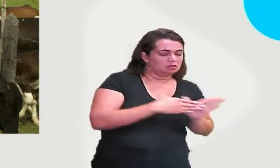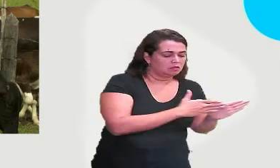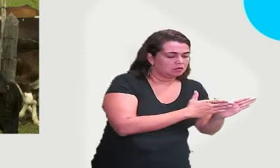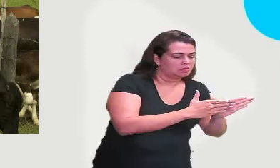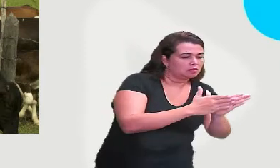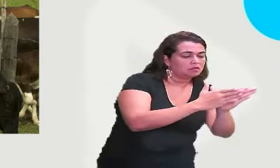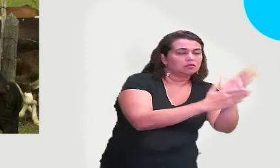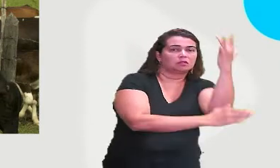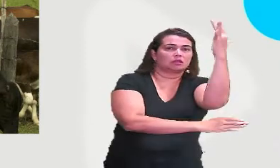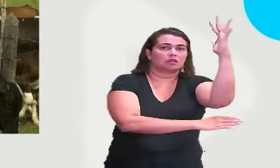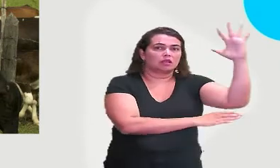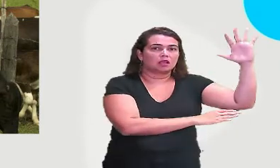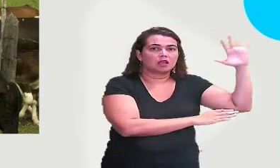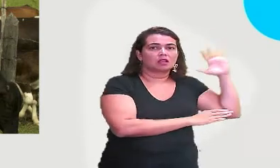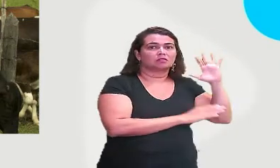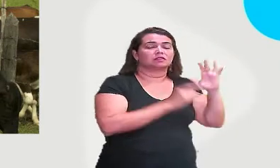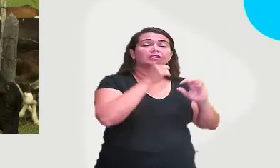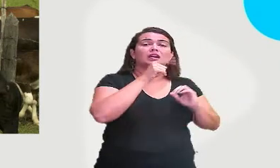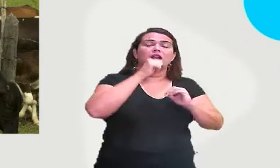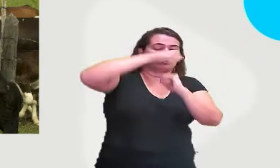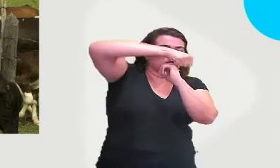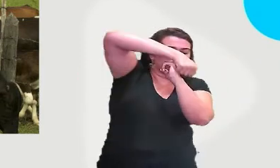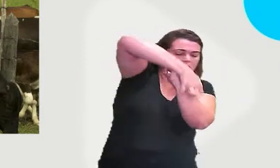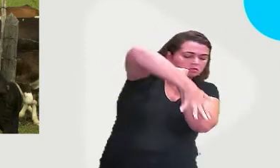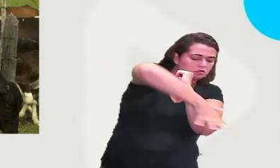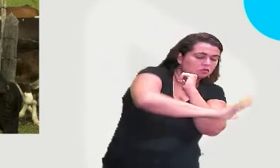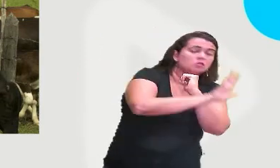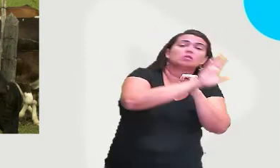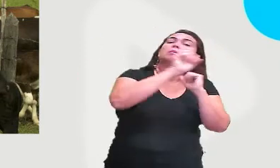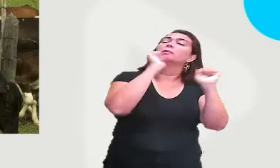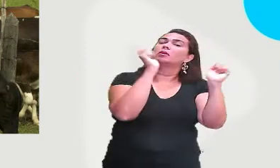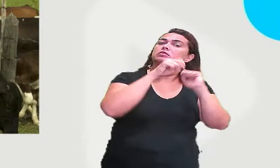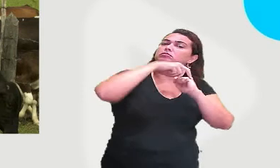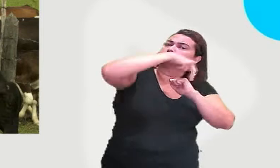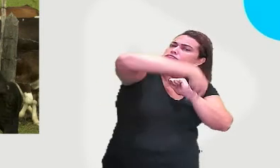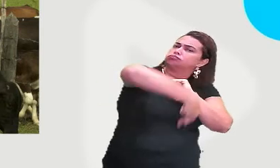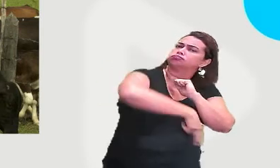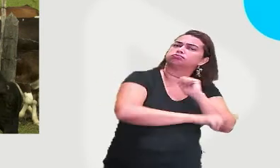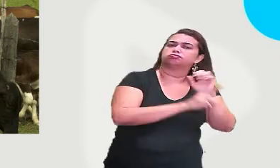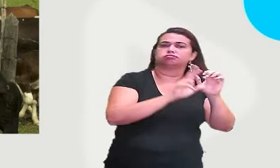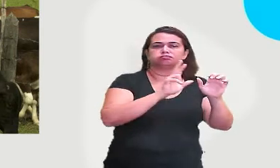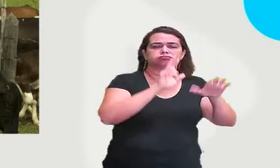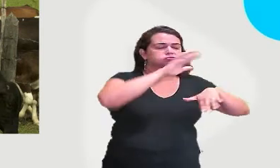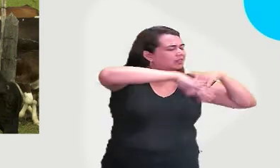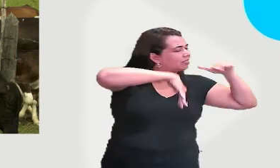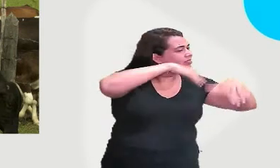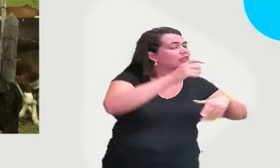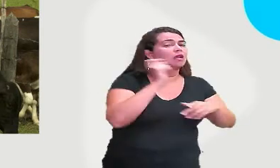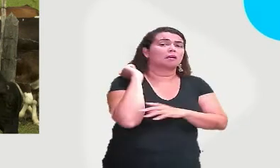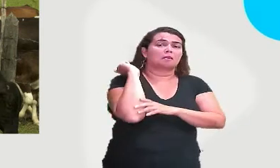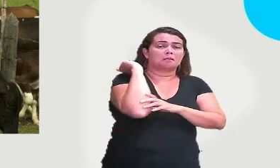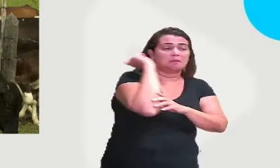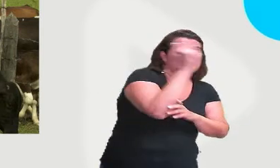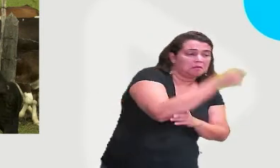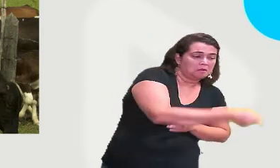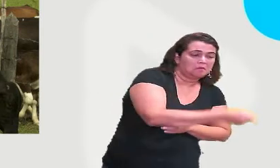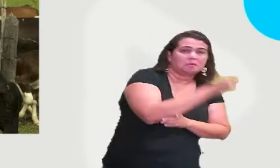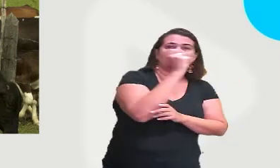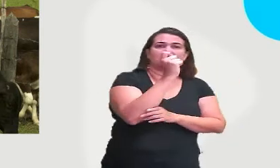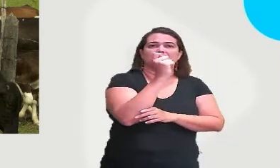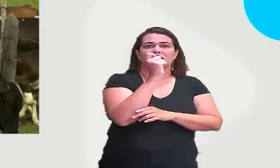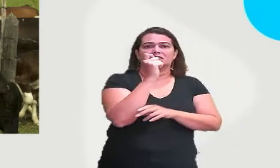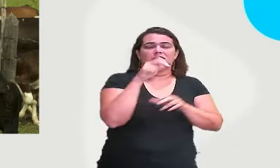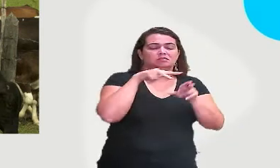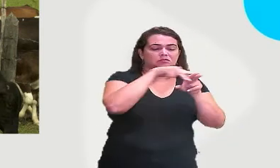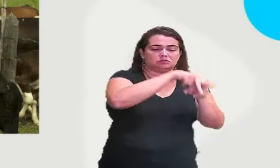cavalgadas, banhos em cachoeiras, em bicas, para pescar, de vez em quando num laguinho